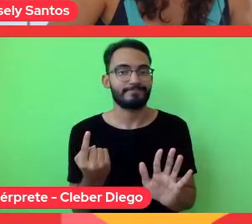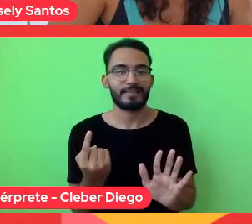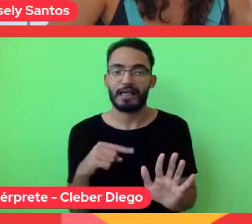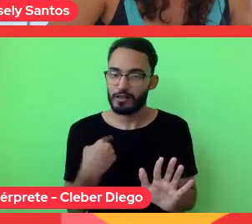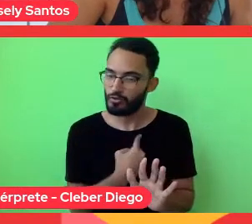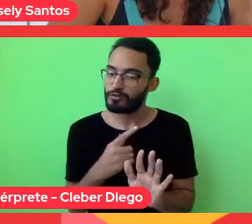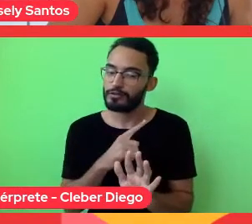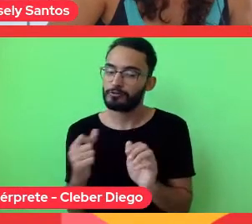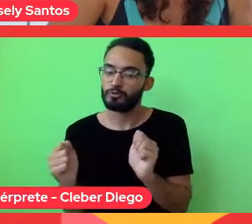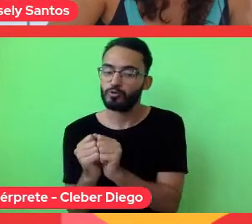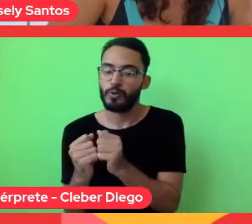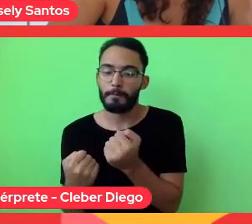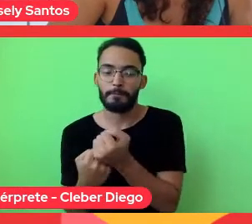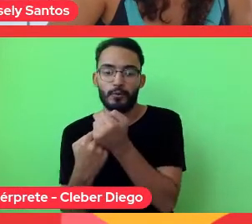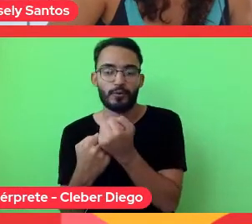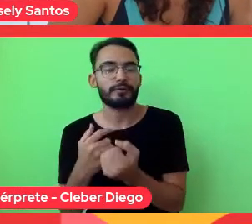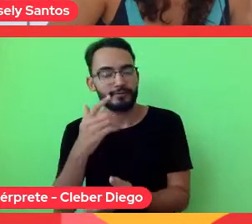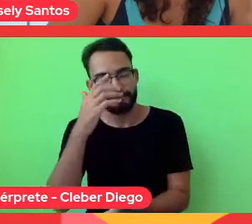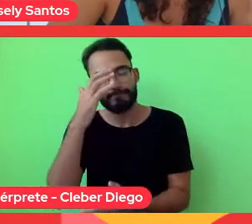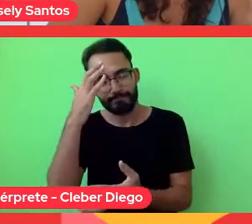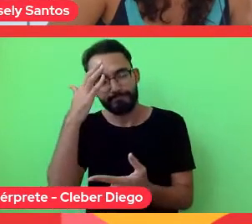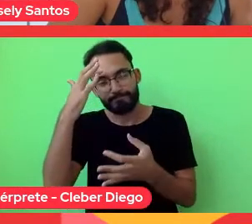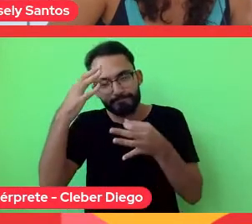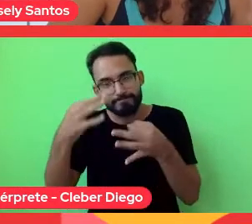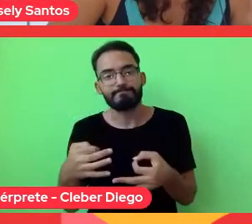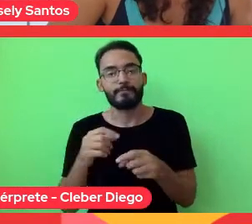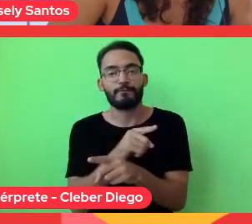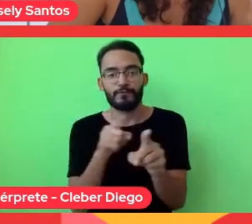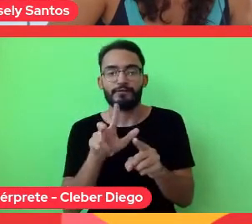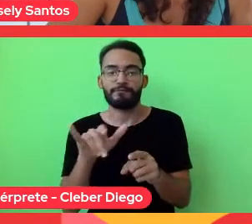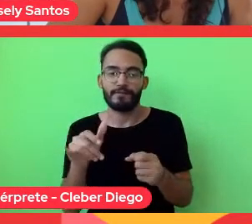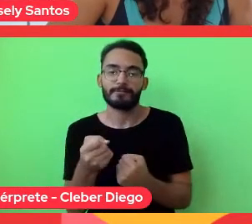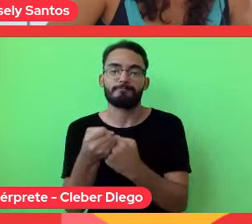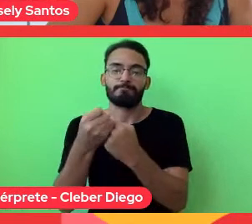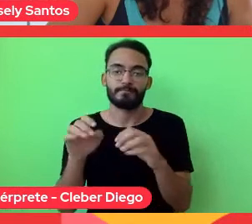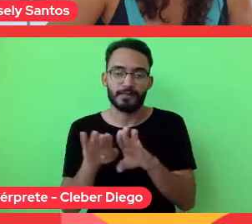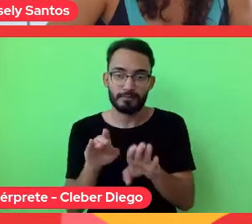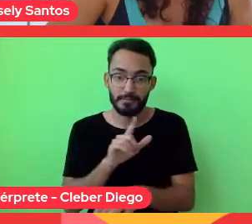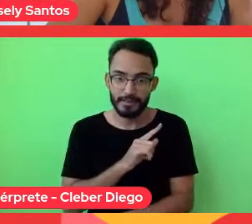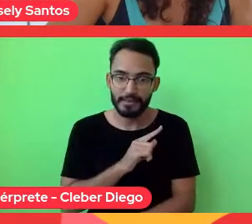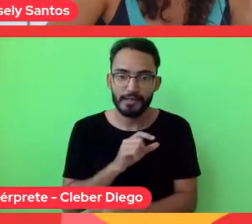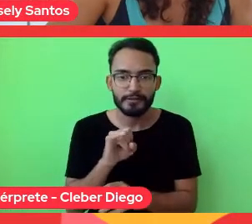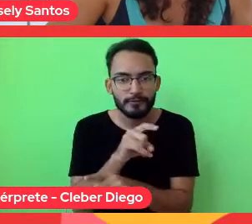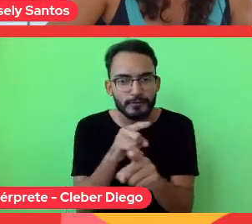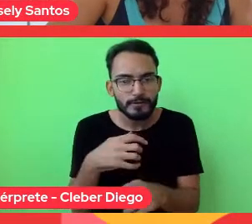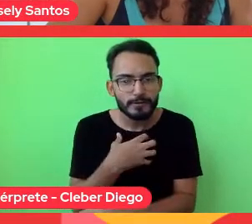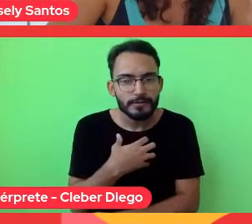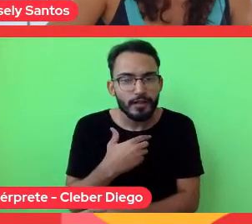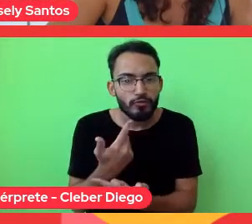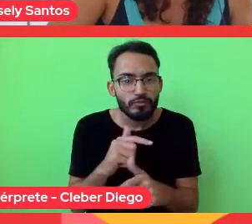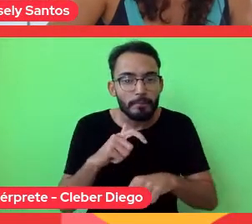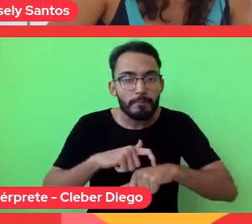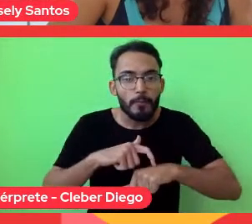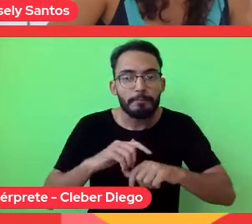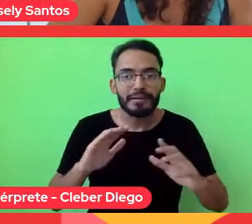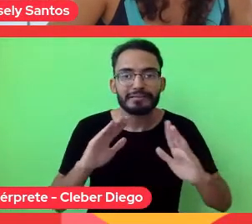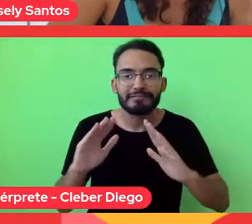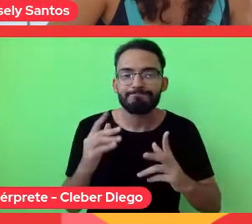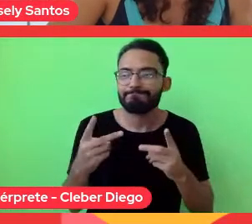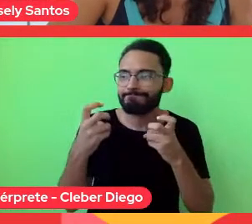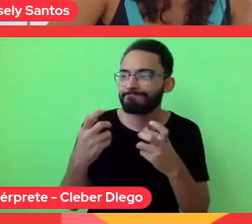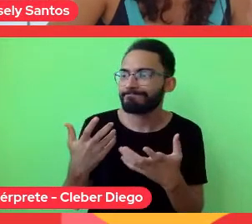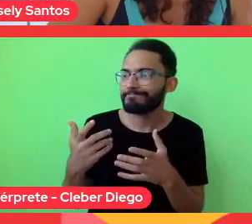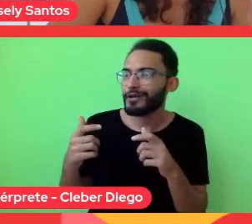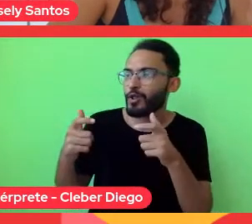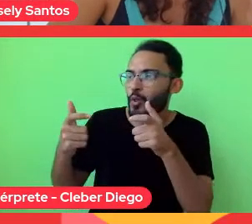certeza que vocês vão ter esse apoio, né? Então, olha, se vocês não têm onde vocês no momento que vocês estão, né, no local que vocês